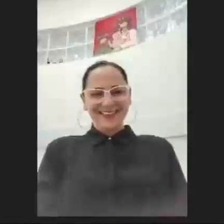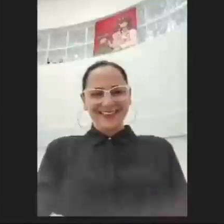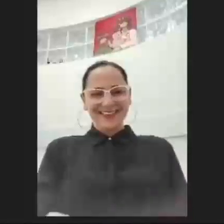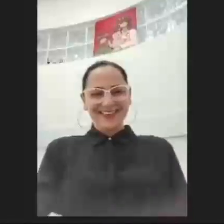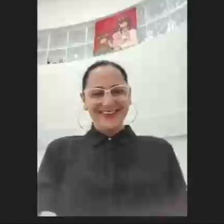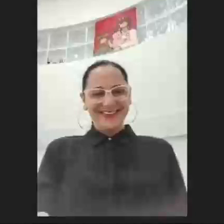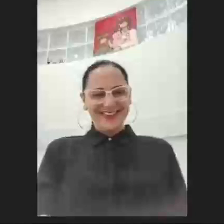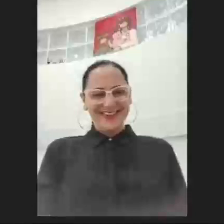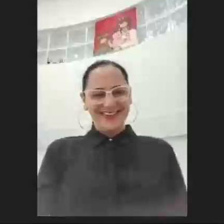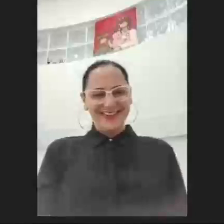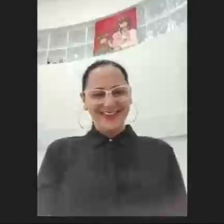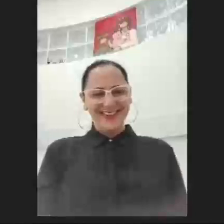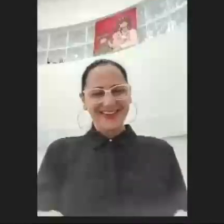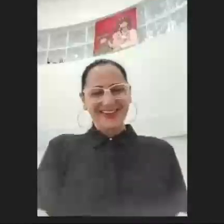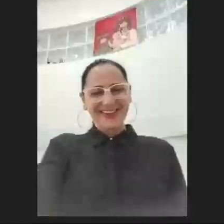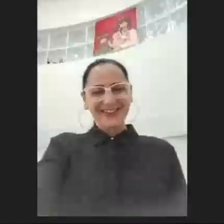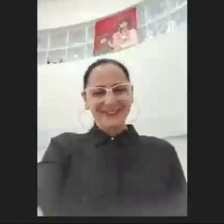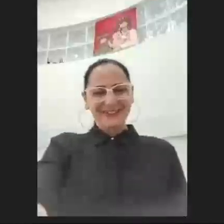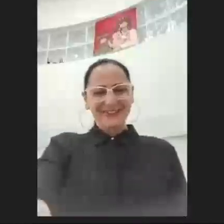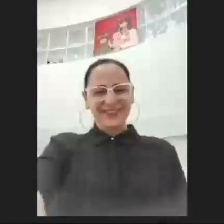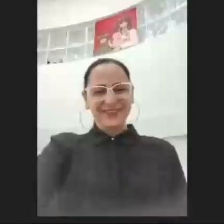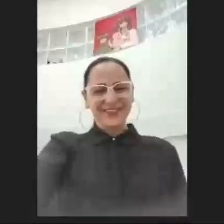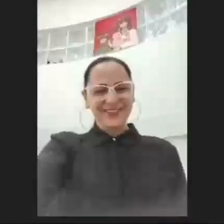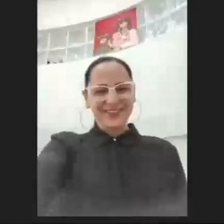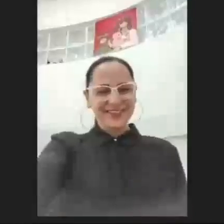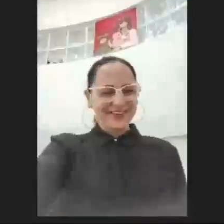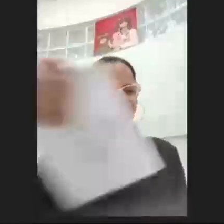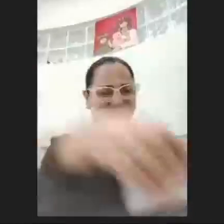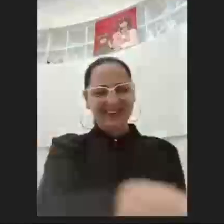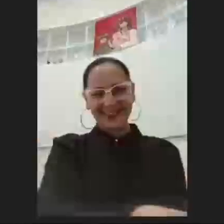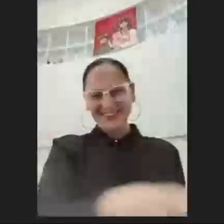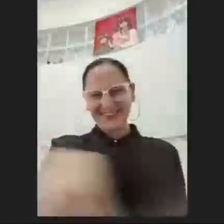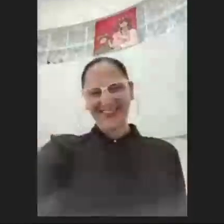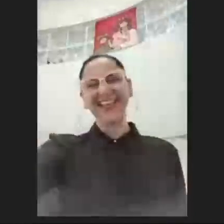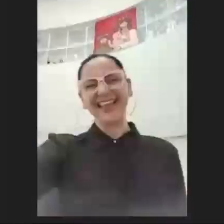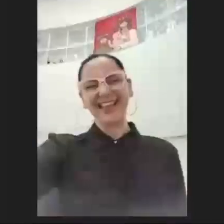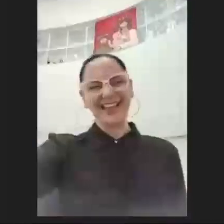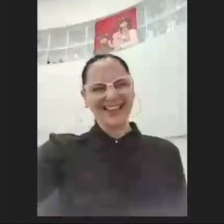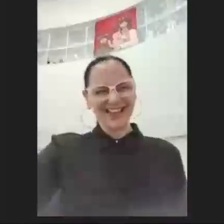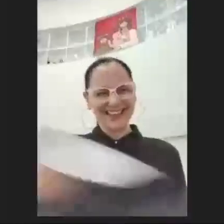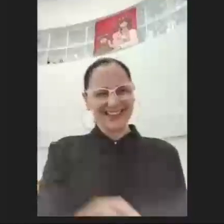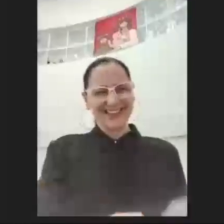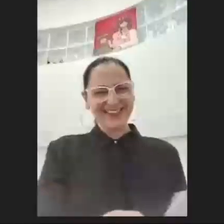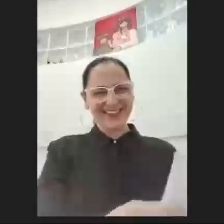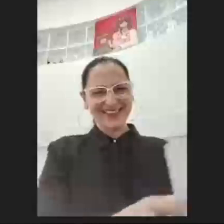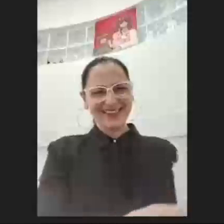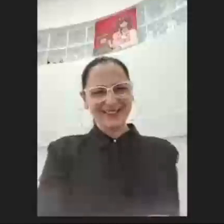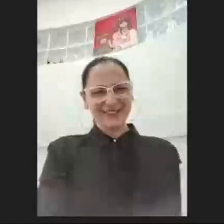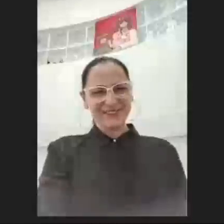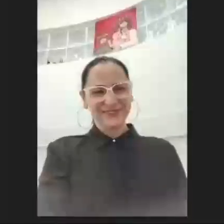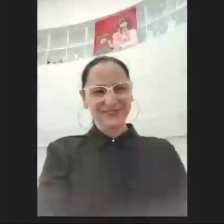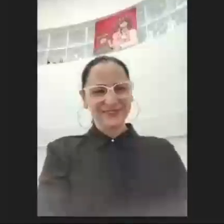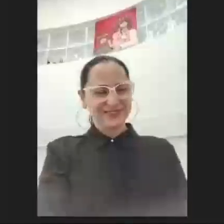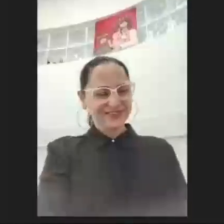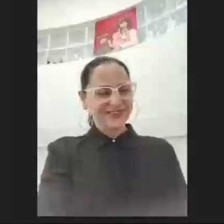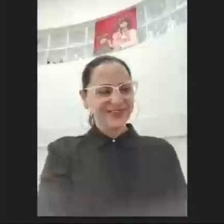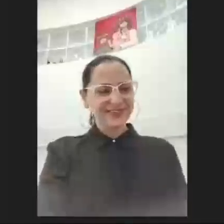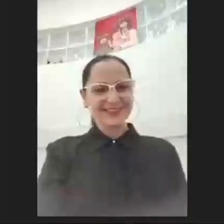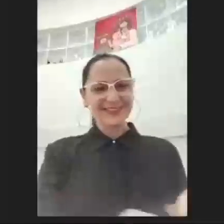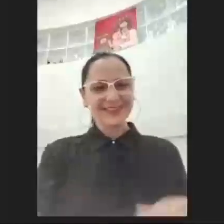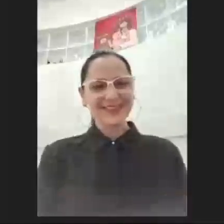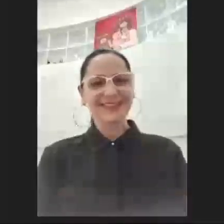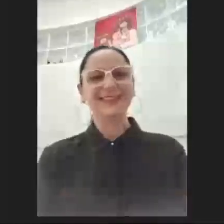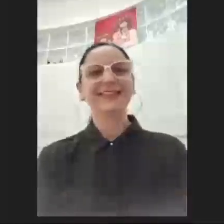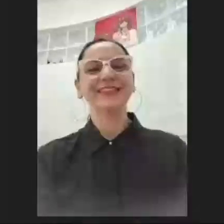Soninha, muito obrigado pela tua fala. A Soninha preparou poucos slides, tá? Durante a fala da Soninha, algumas pessoas perguntaram, os slides não